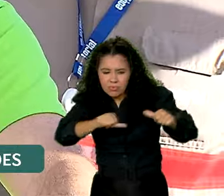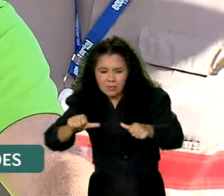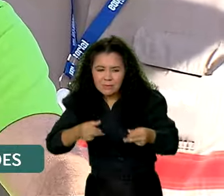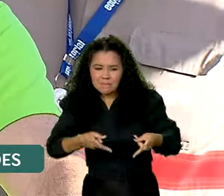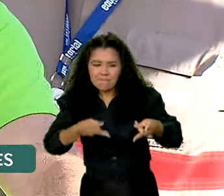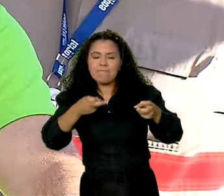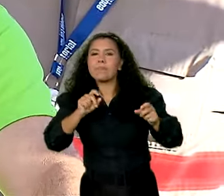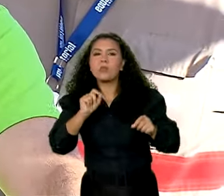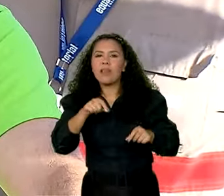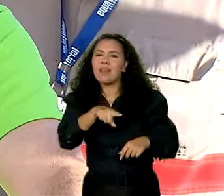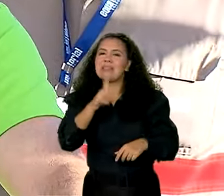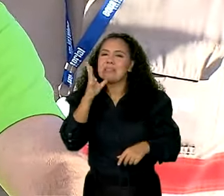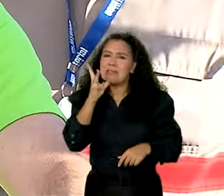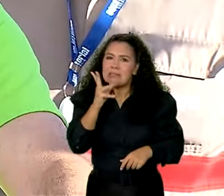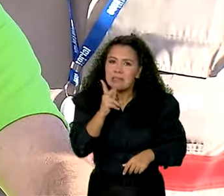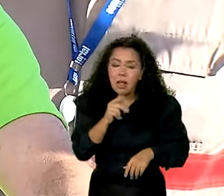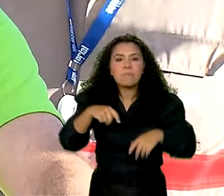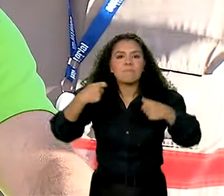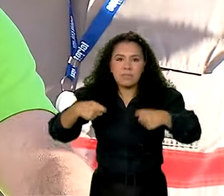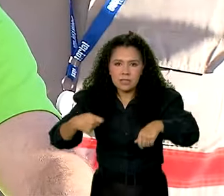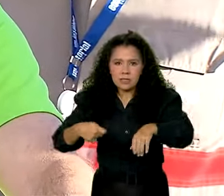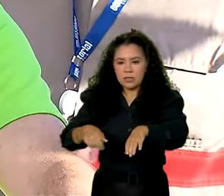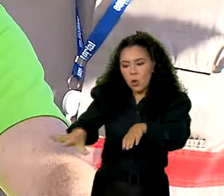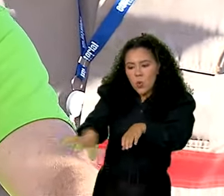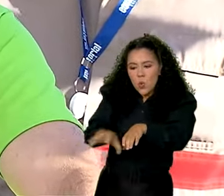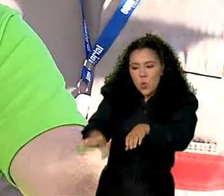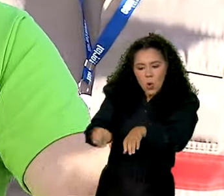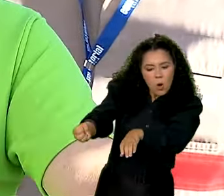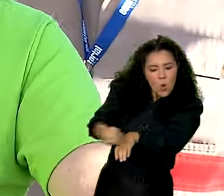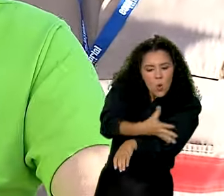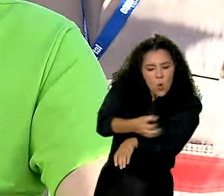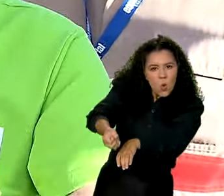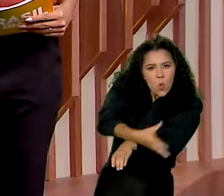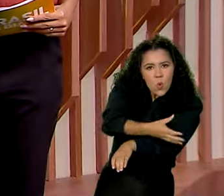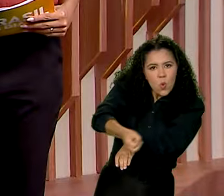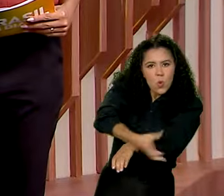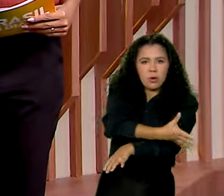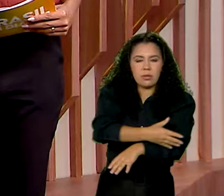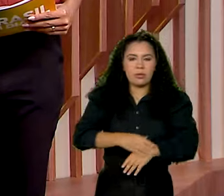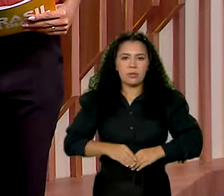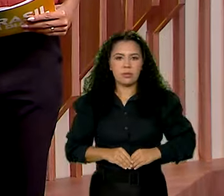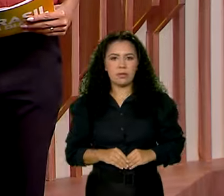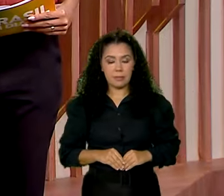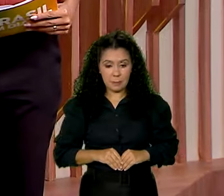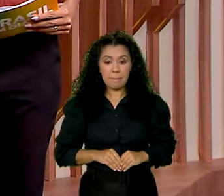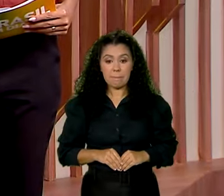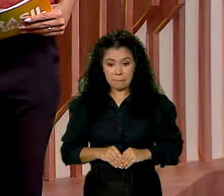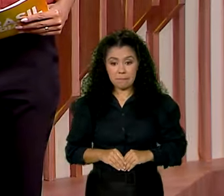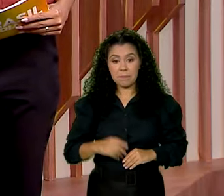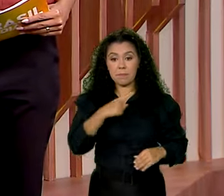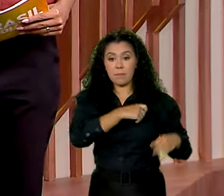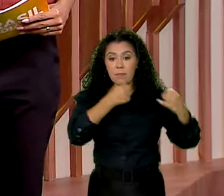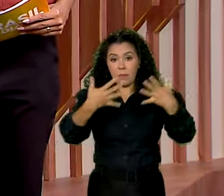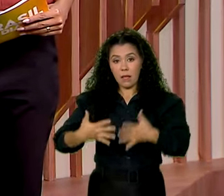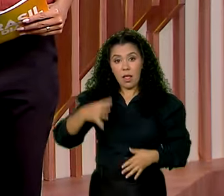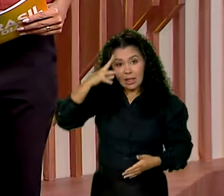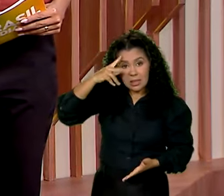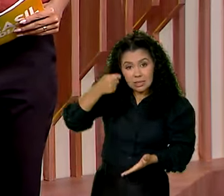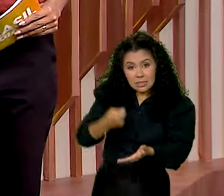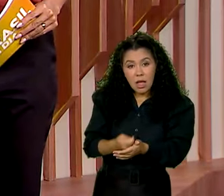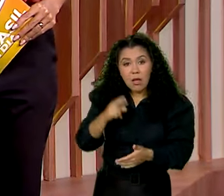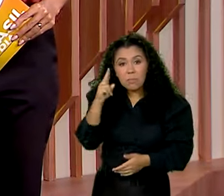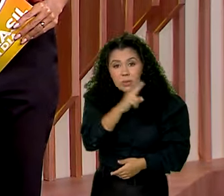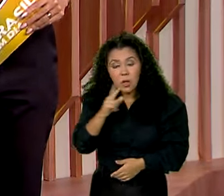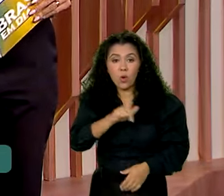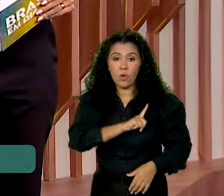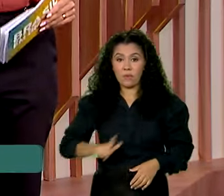não fosse succionada e transferida para a bacia hidrográfica. E olha, além das medidas emergenciais, o